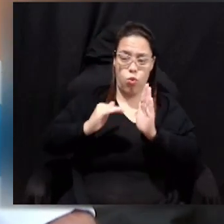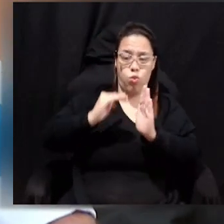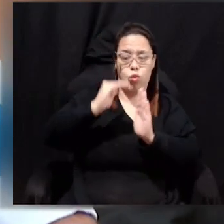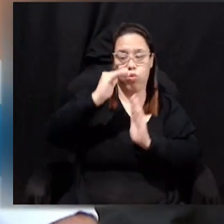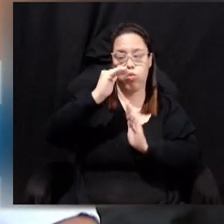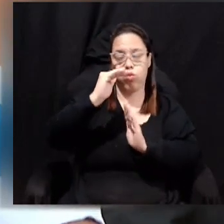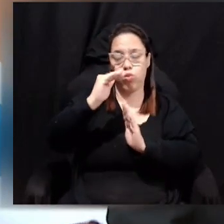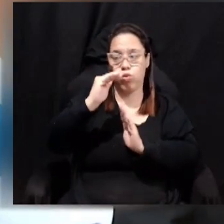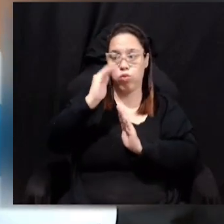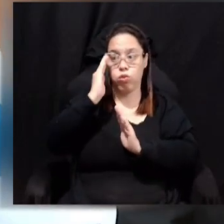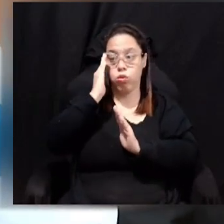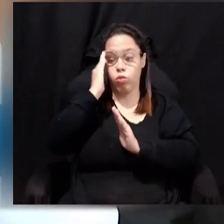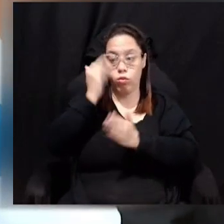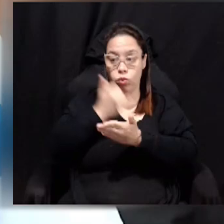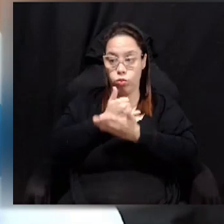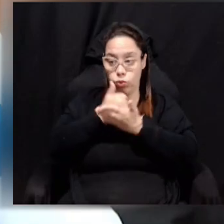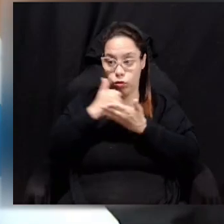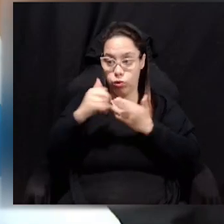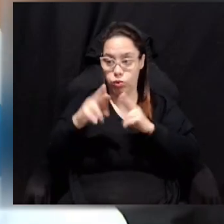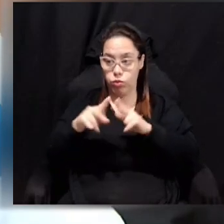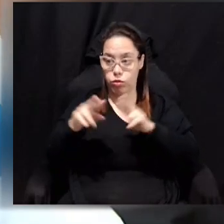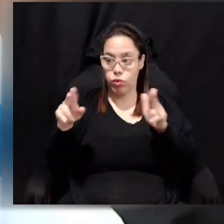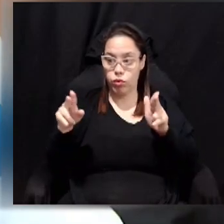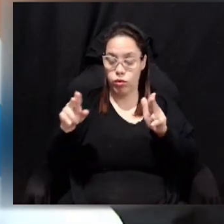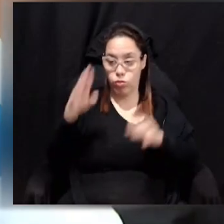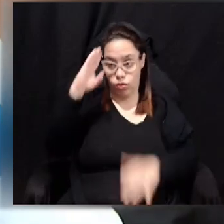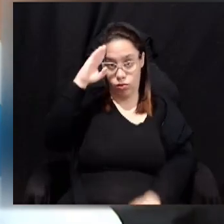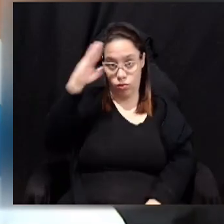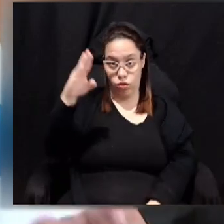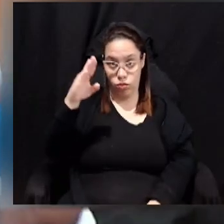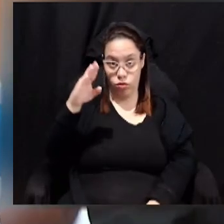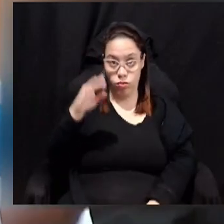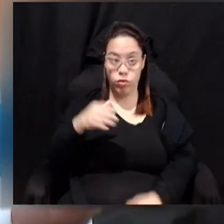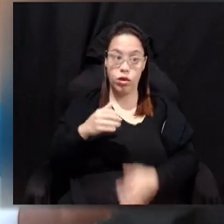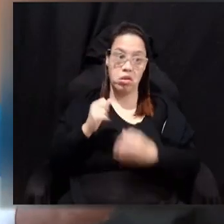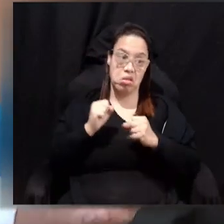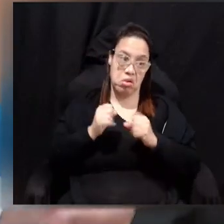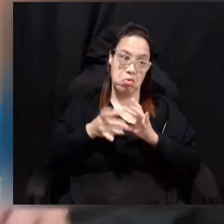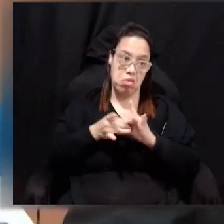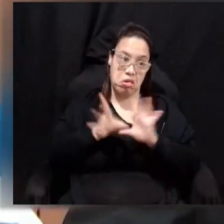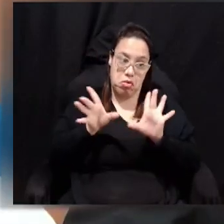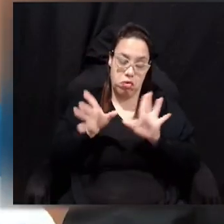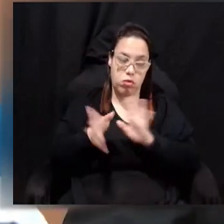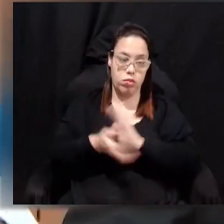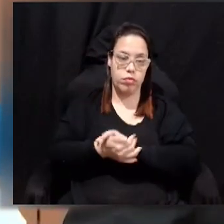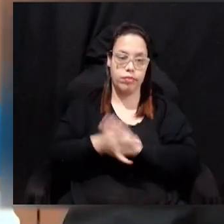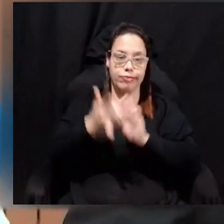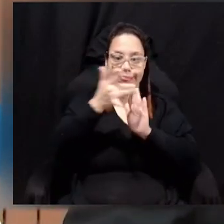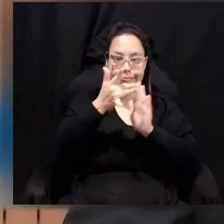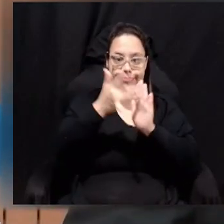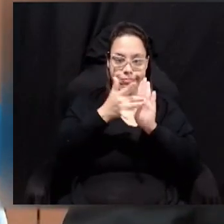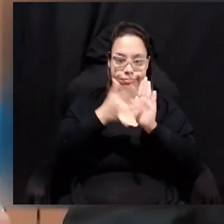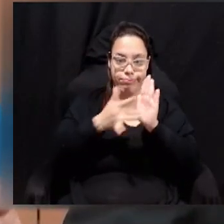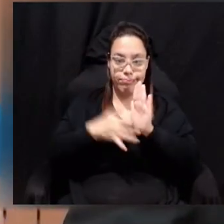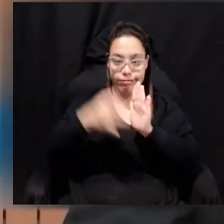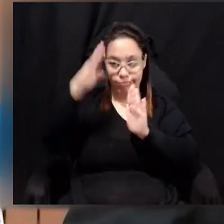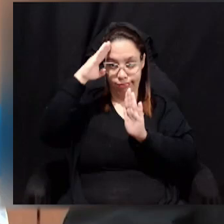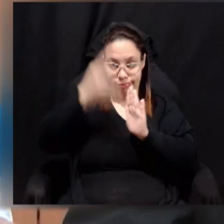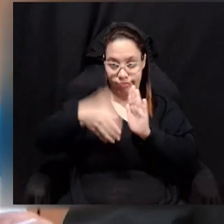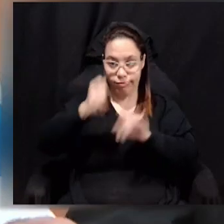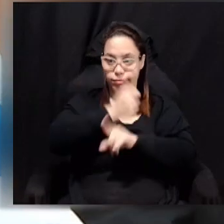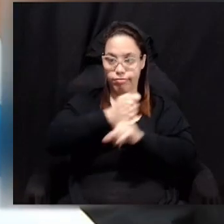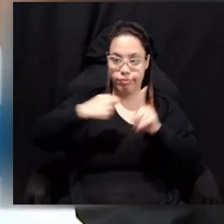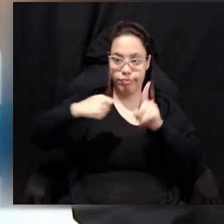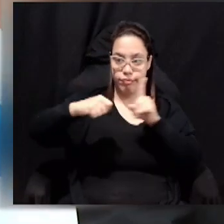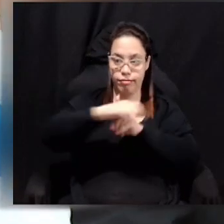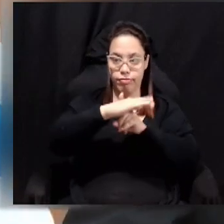de drogas, todas elas, principalmente as lícitas, é algo que está na pauta de prioridade da sociedade e deveria estar na